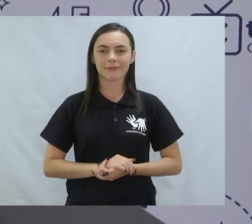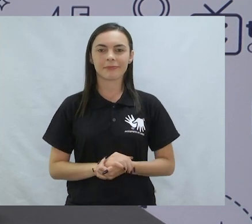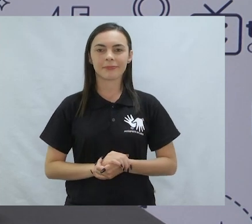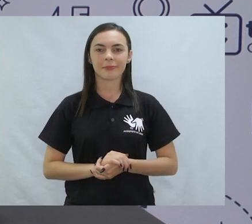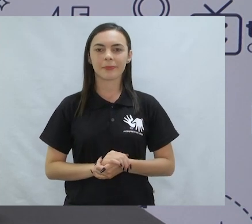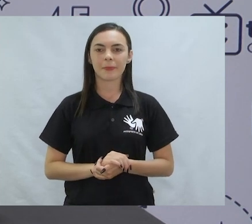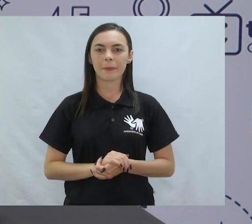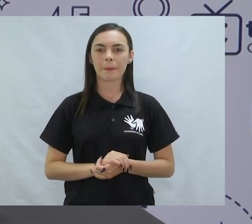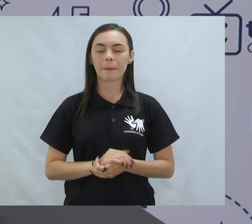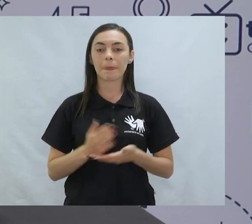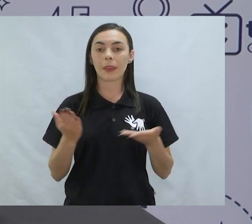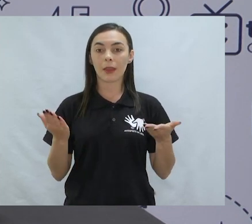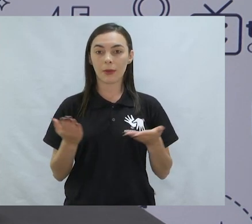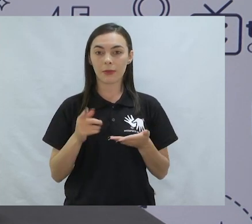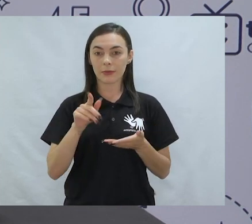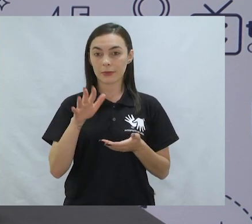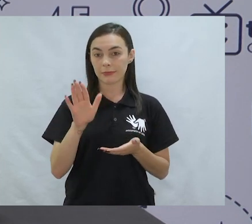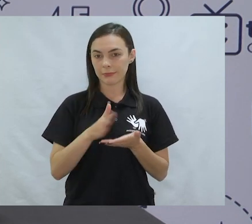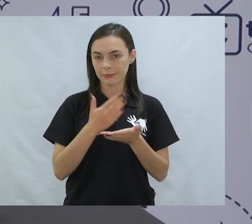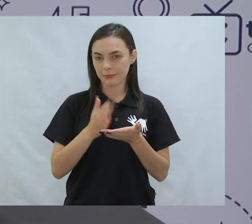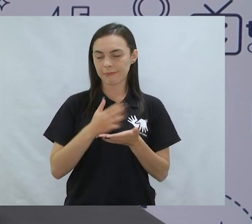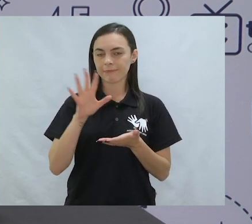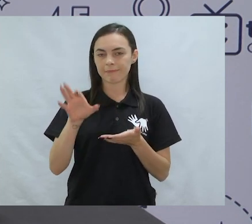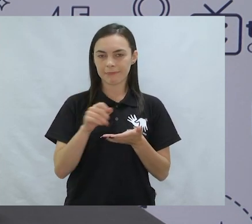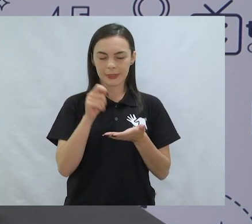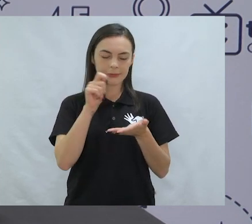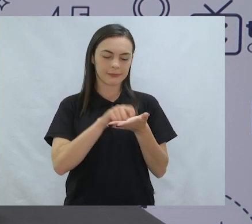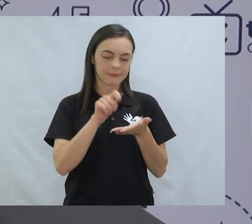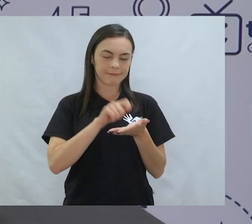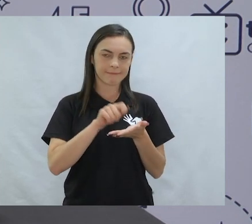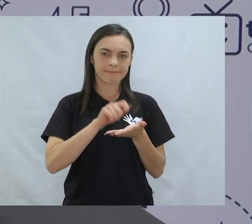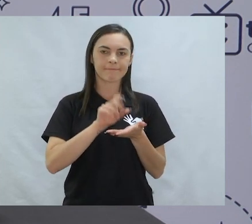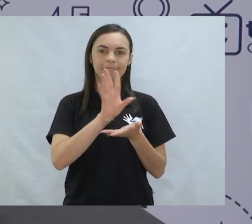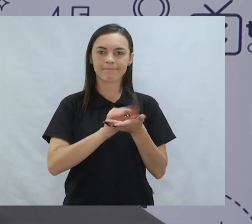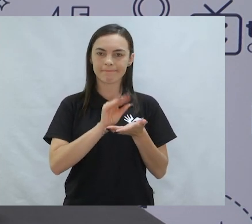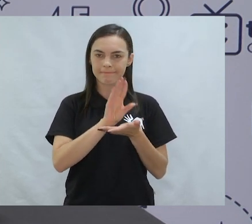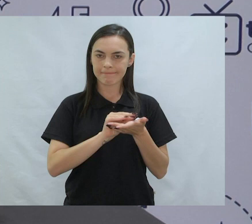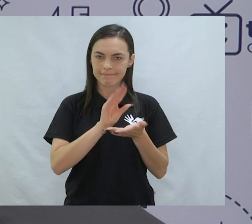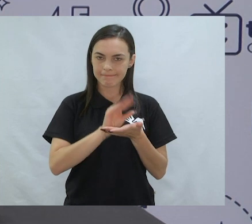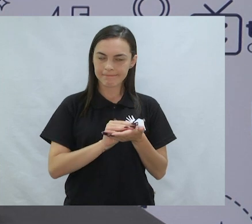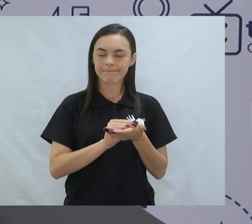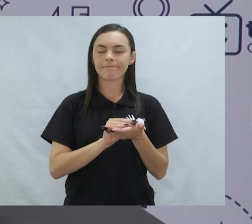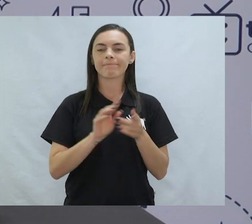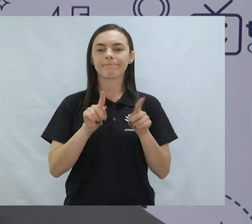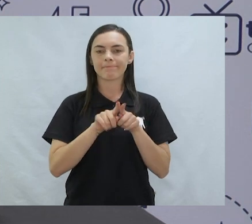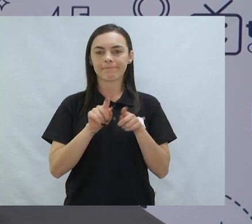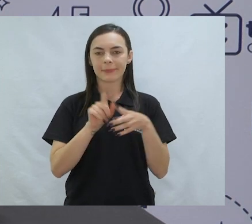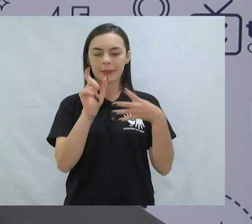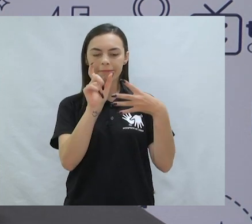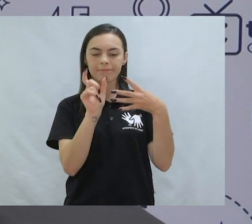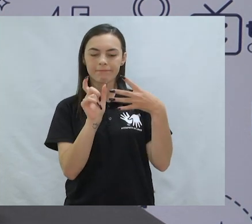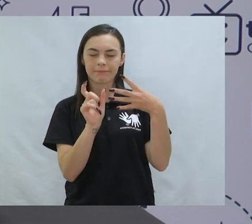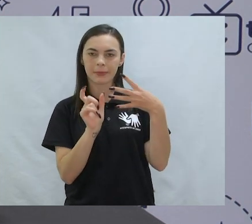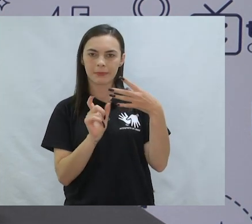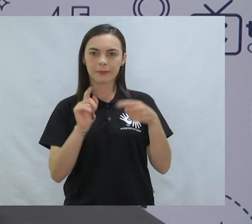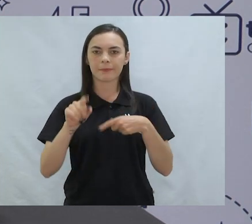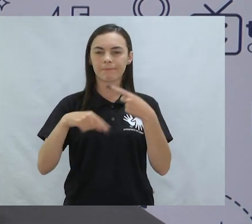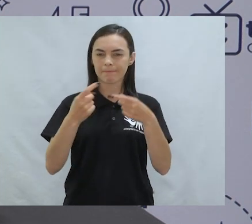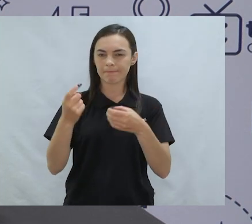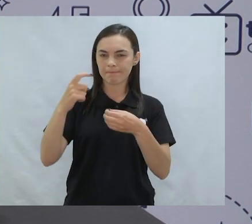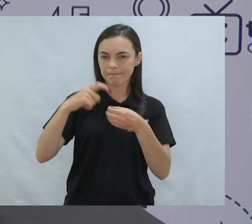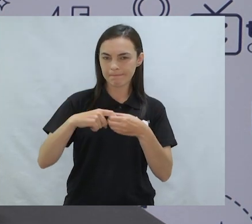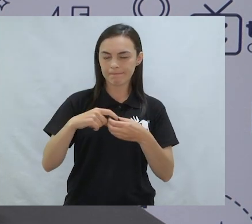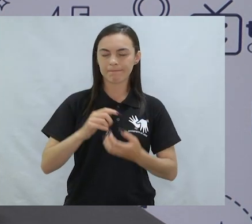trabalhamos, ok? Então, coloquem lá, peguem o caderno, escrevam lá, registrem lá essas palavras